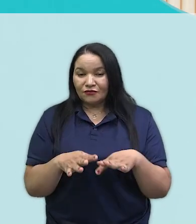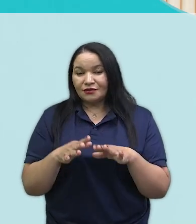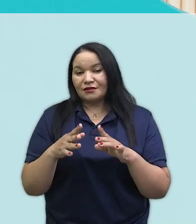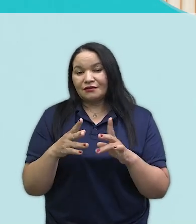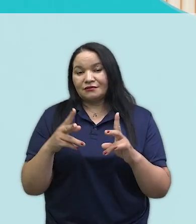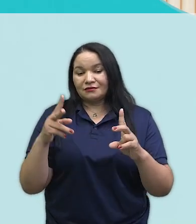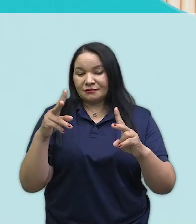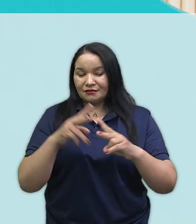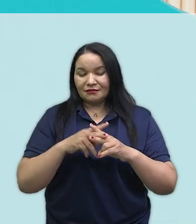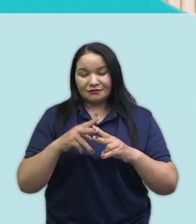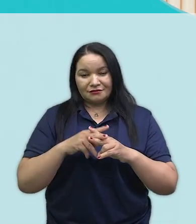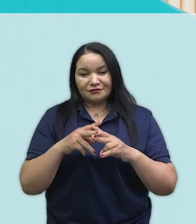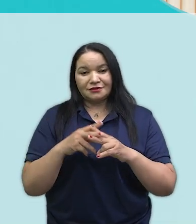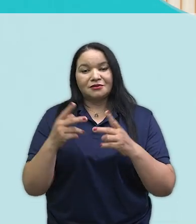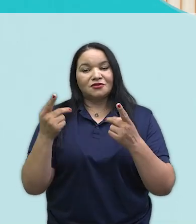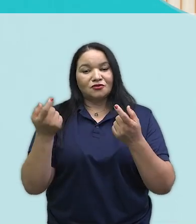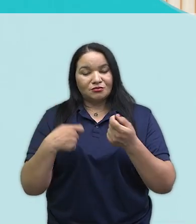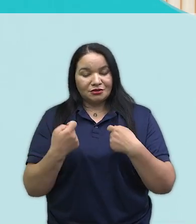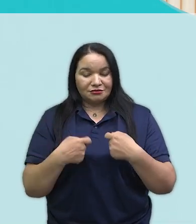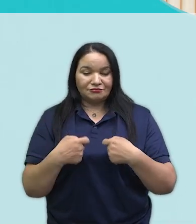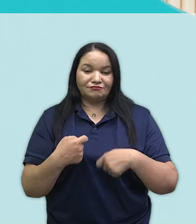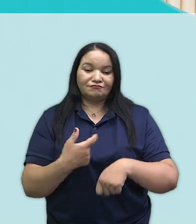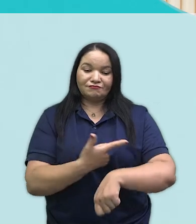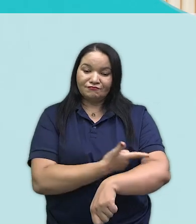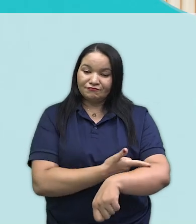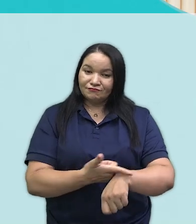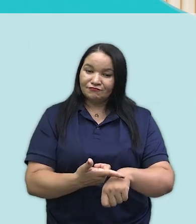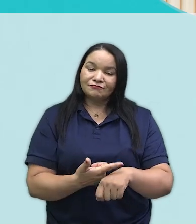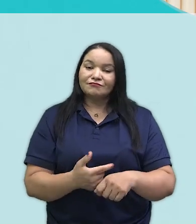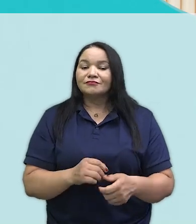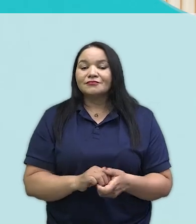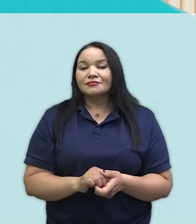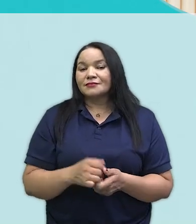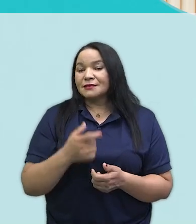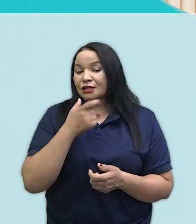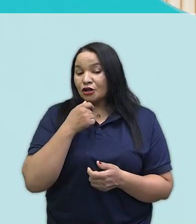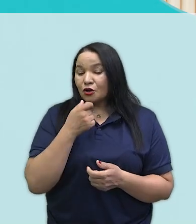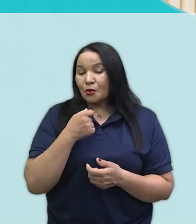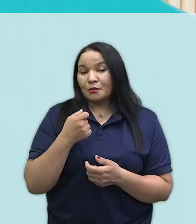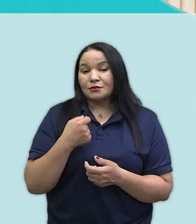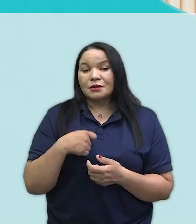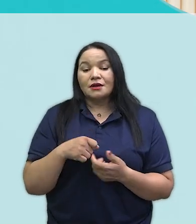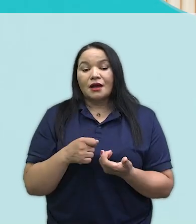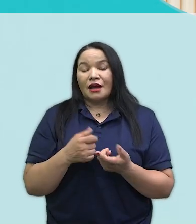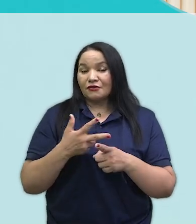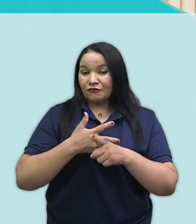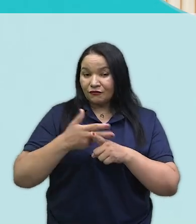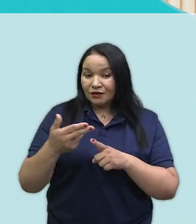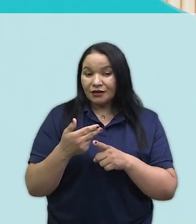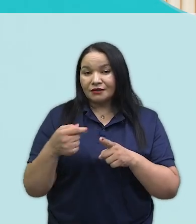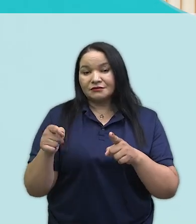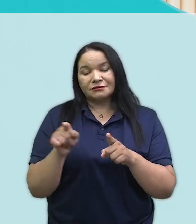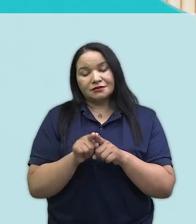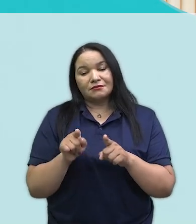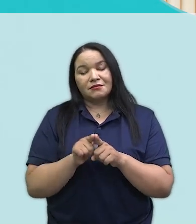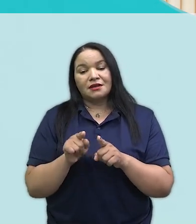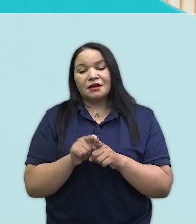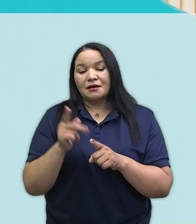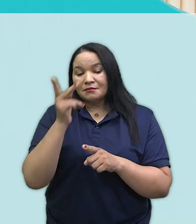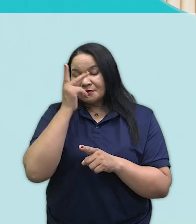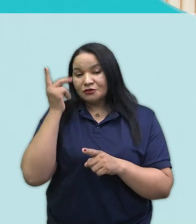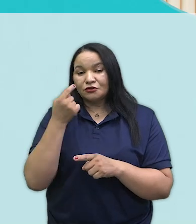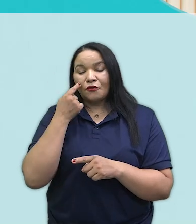mesmo quando o árbitro levanta meu braço, eu ganhei, eu vou lá e também reverencio